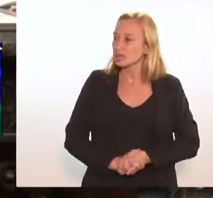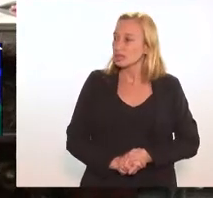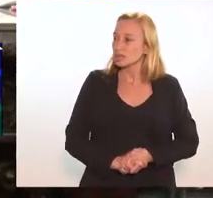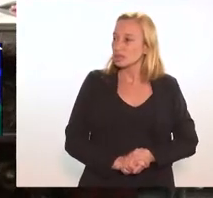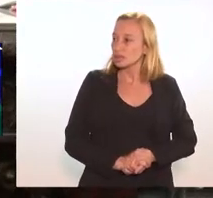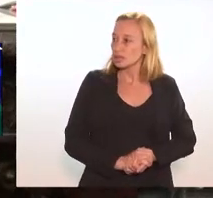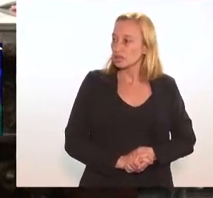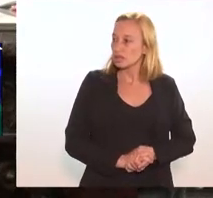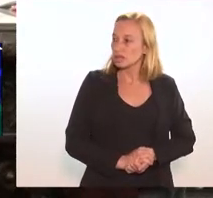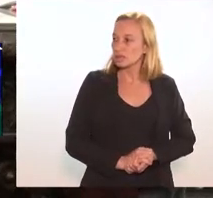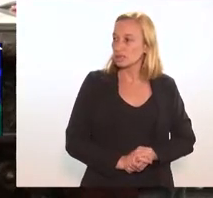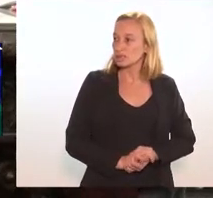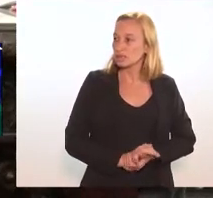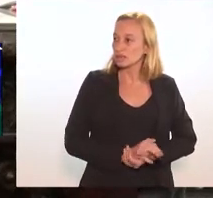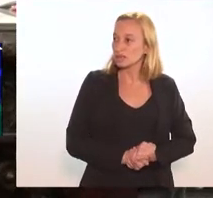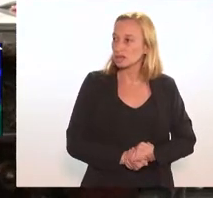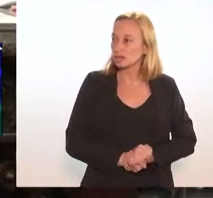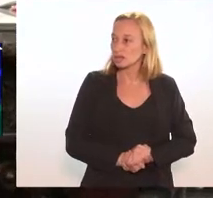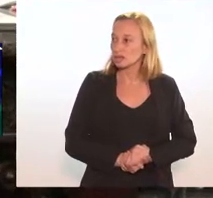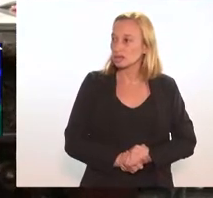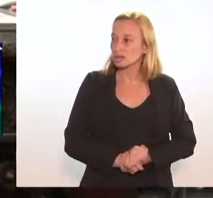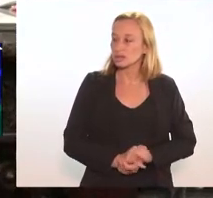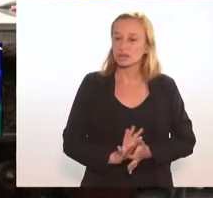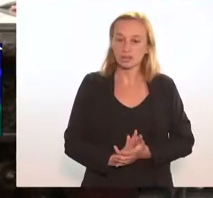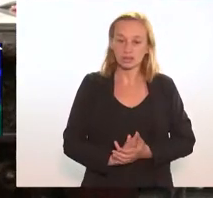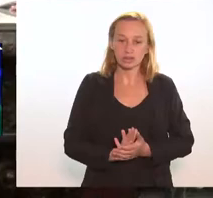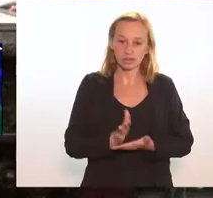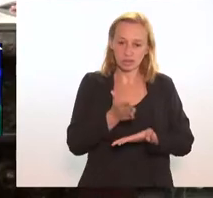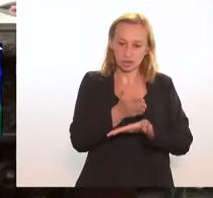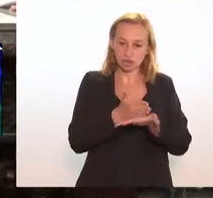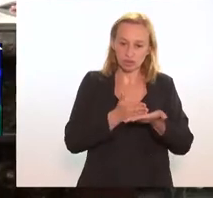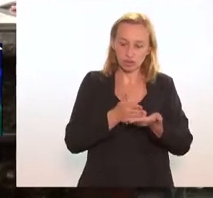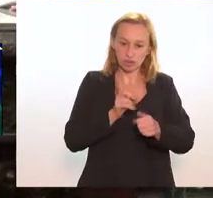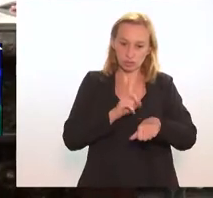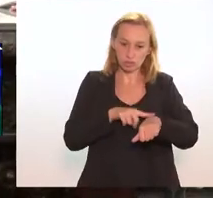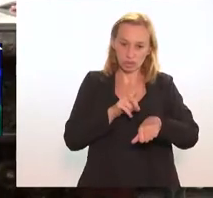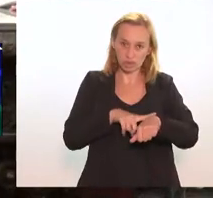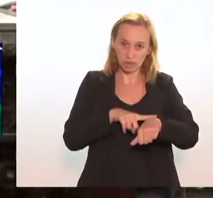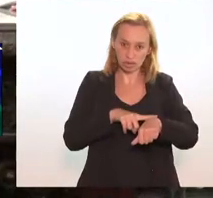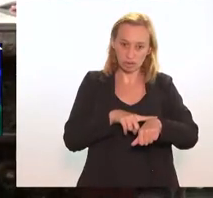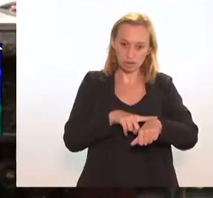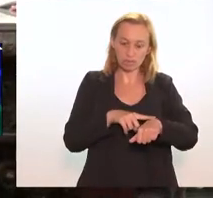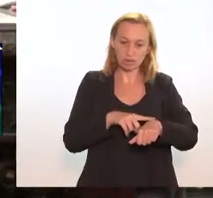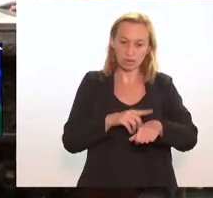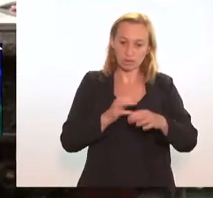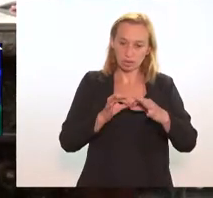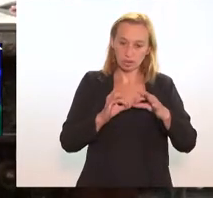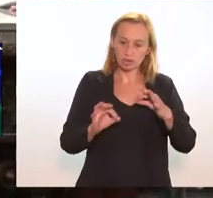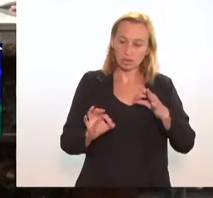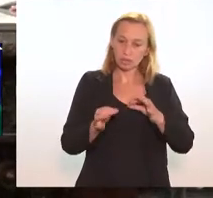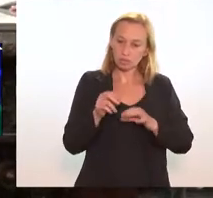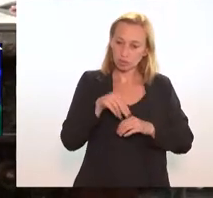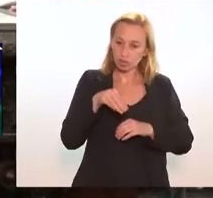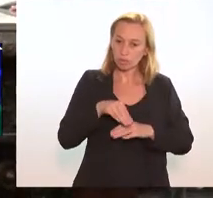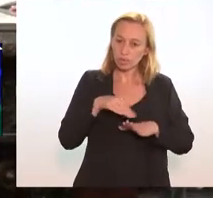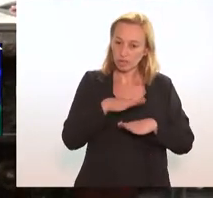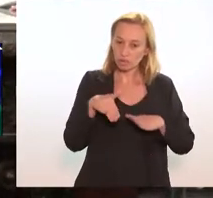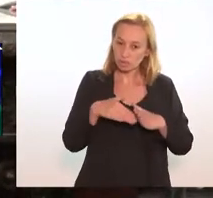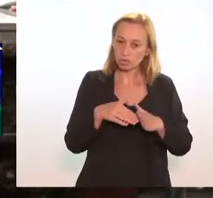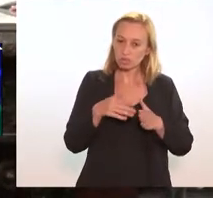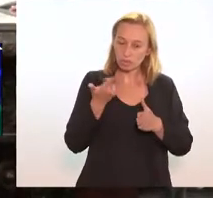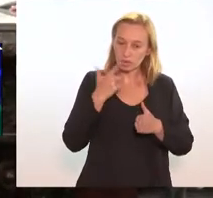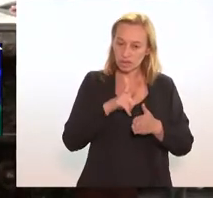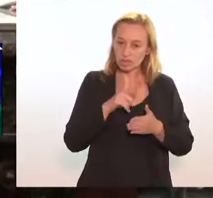eu me inscrevi. Sim, é por isso que eu dividi o tempo. A gente vai estender aqui mais uns minutinhos para que todos que se